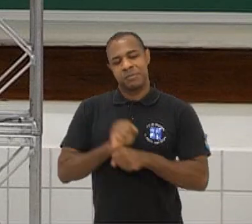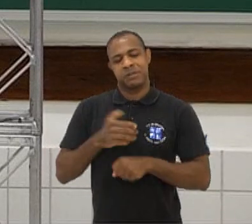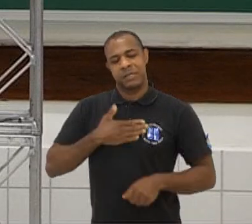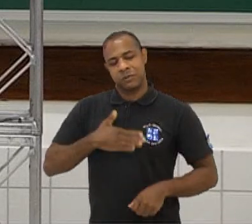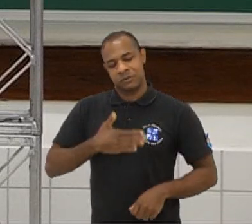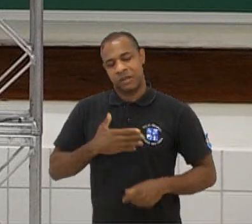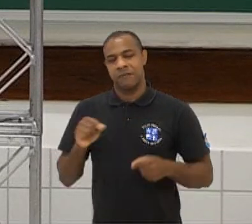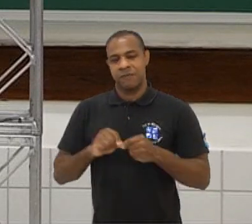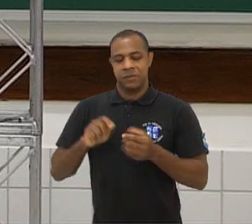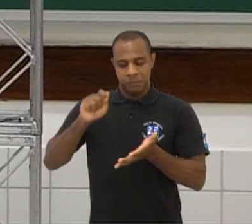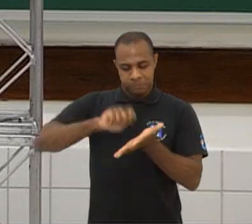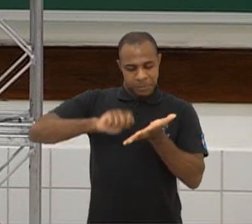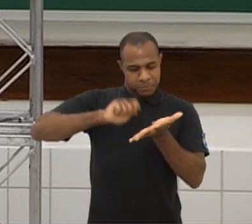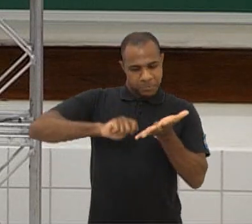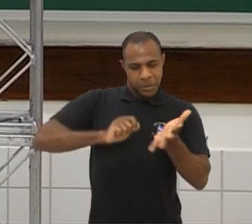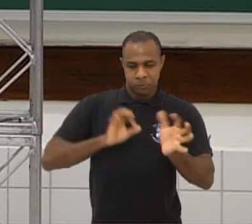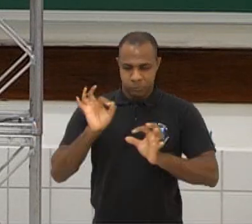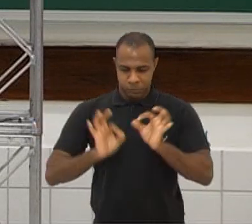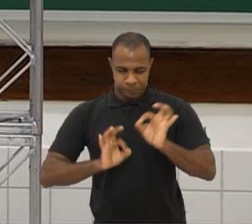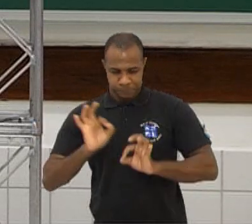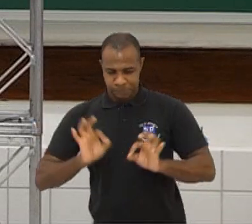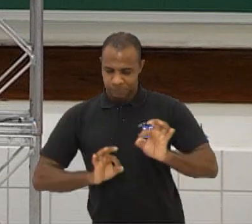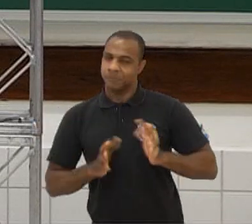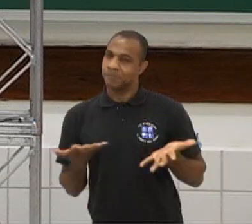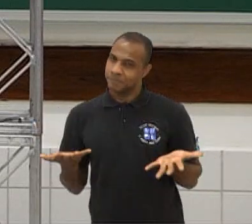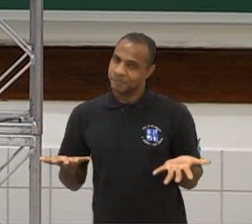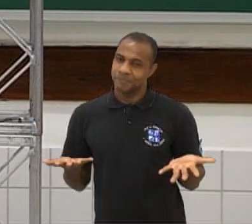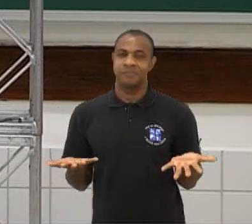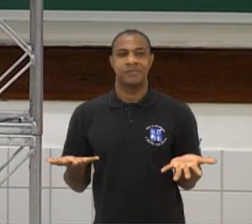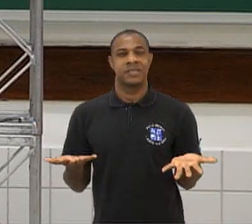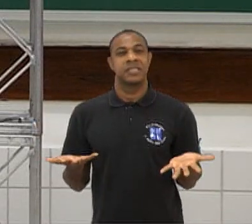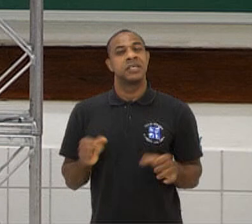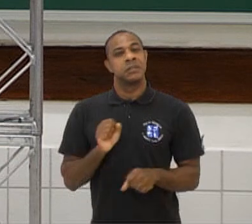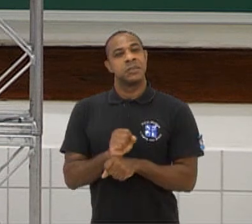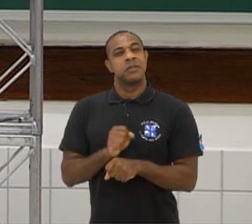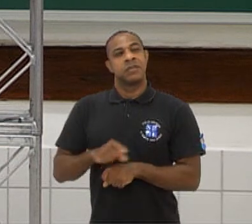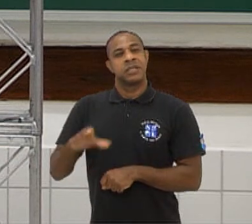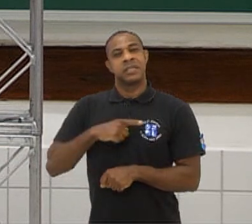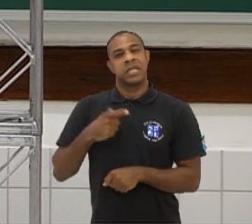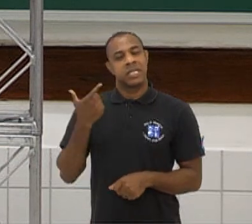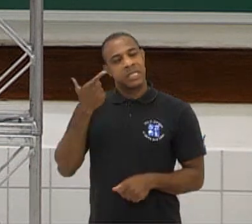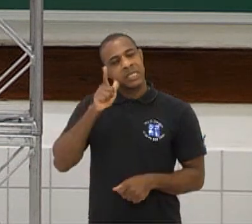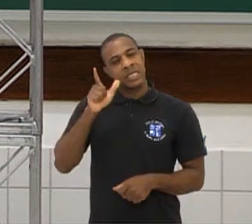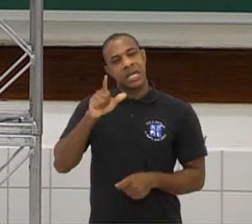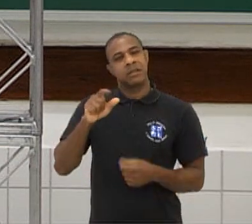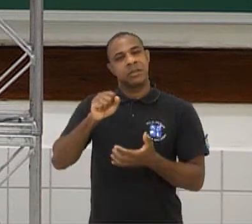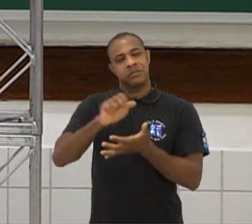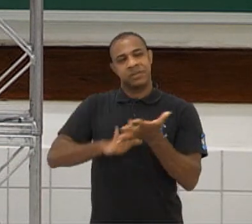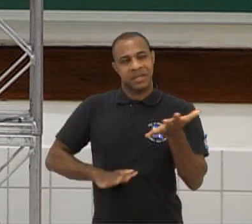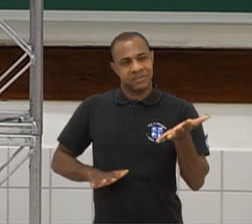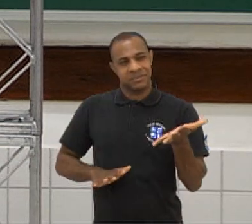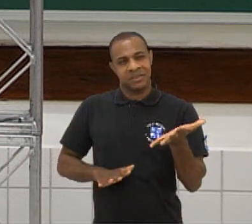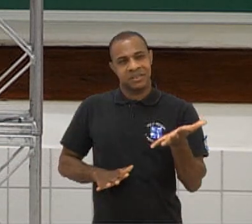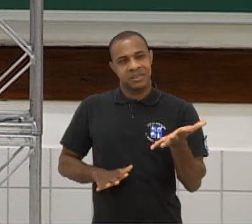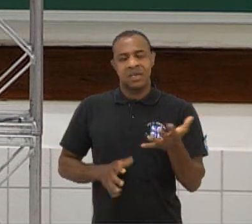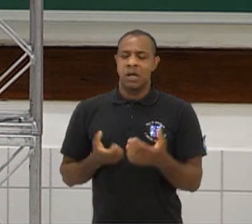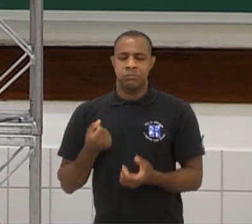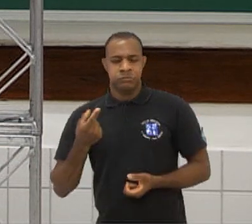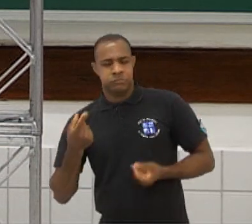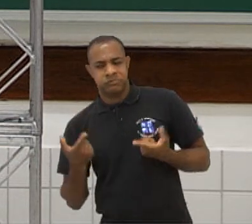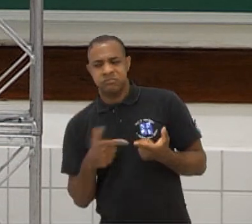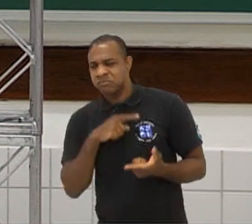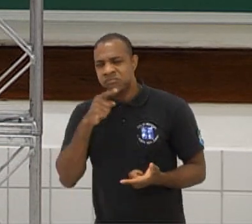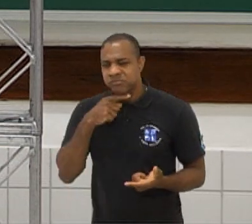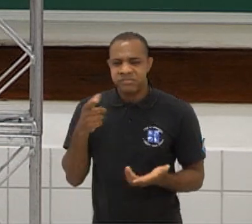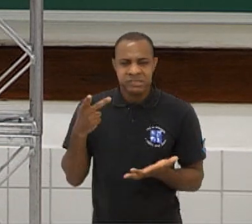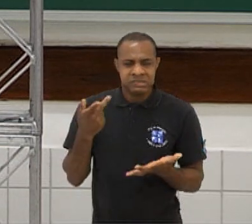feito o registro no caderno, se organizado, né? Espero que tenha acertado todos os exercícios. Se um ou outro não